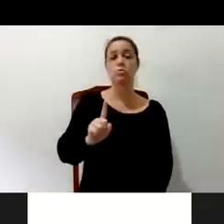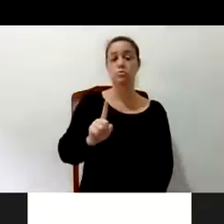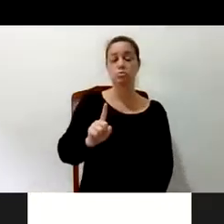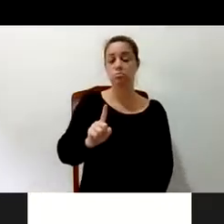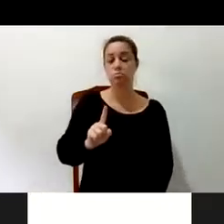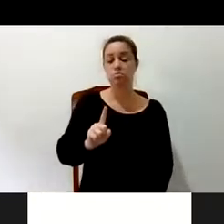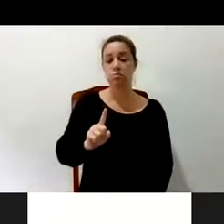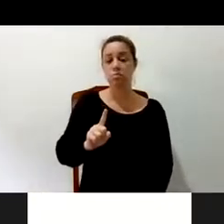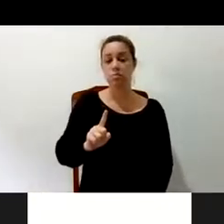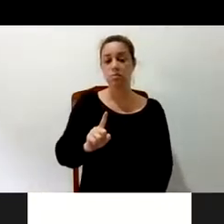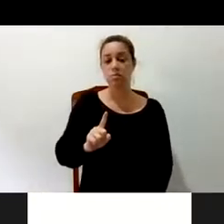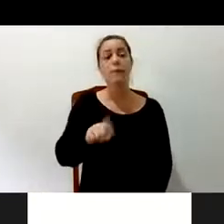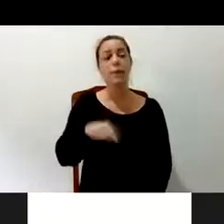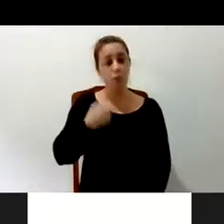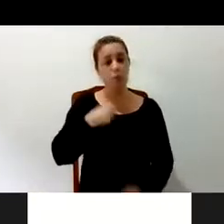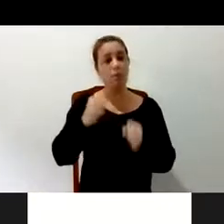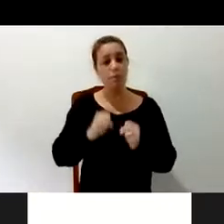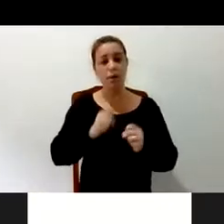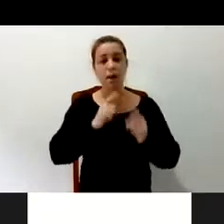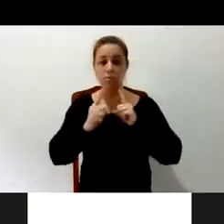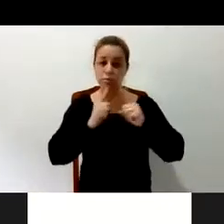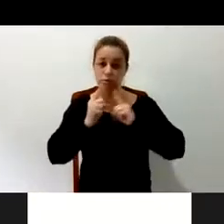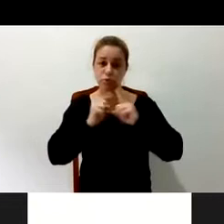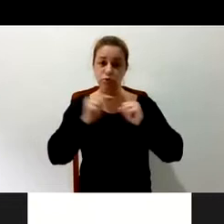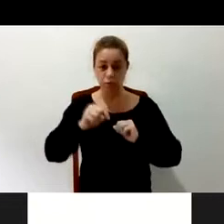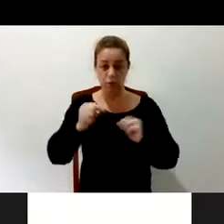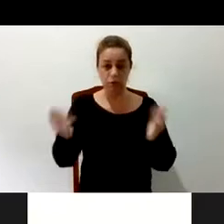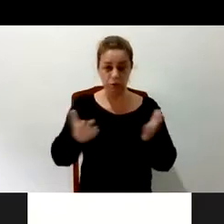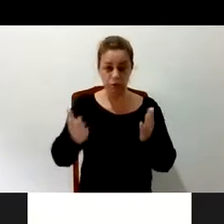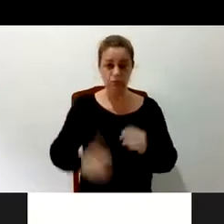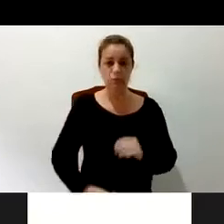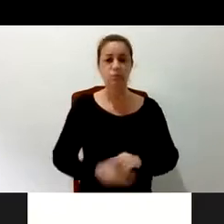Então, a gente pode dialogar aqui com... Eu pensei nisso.